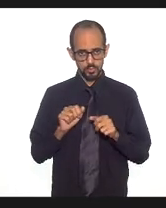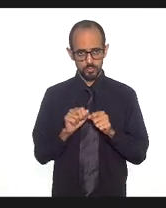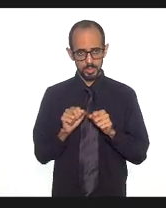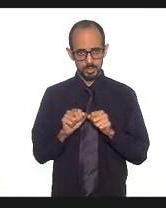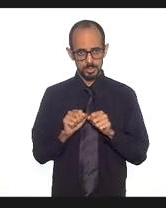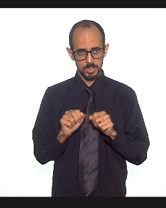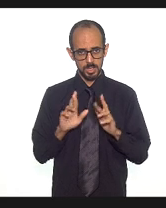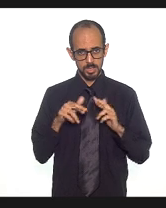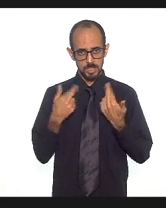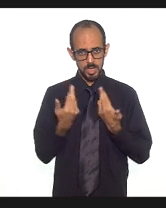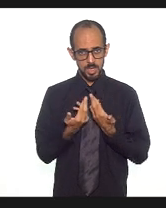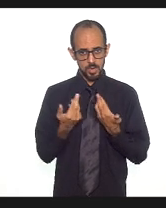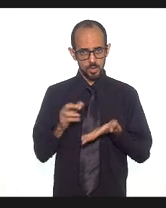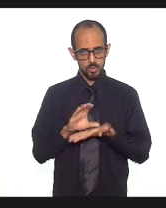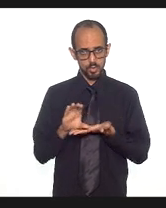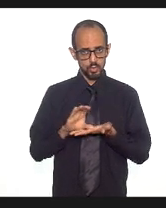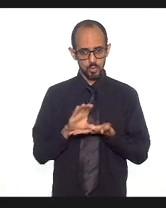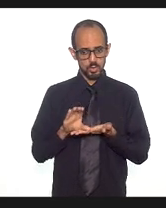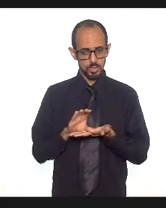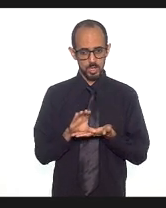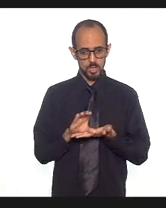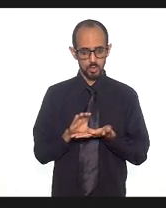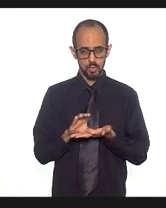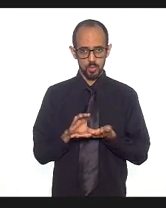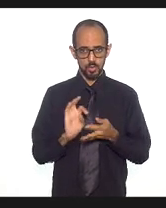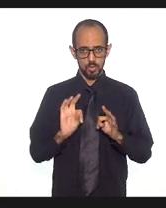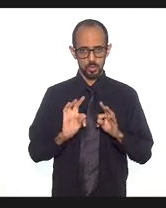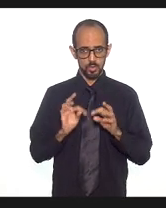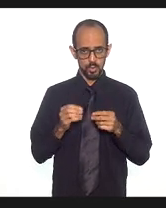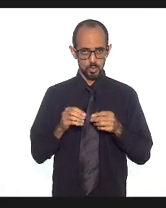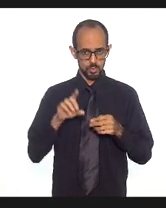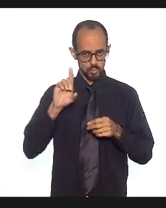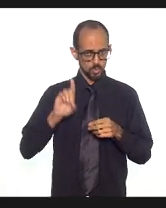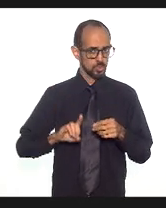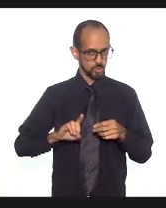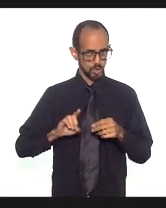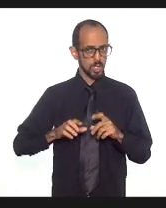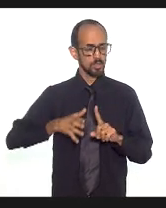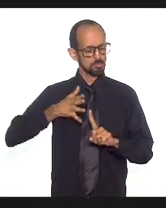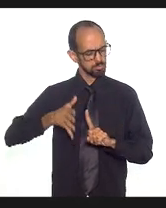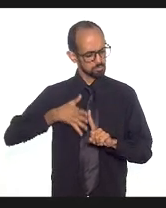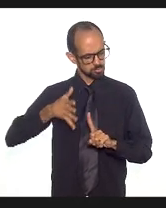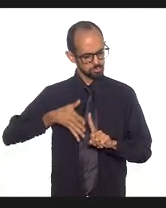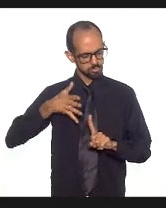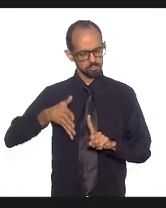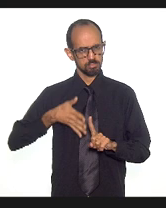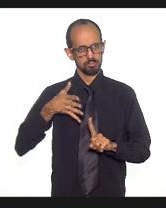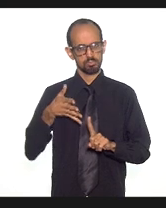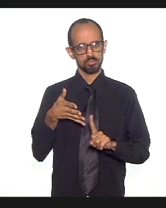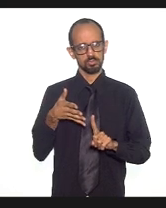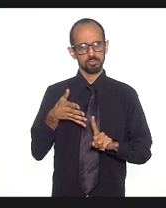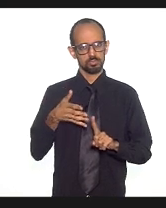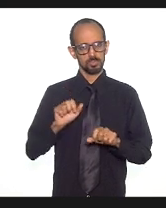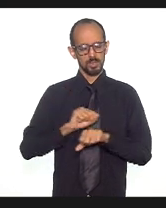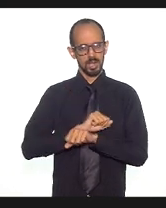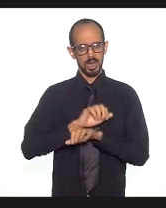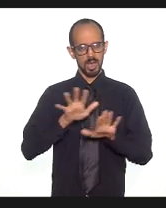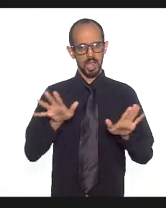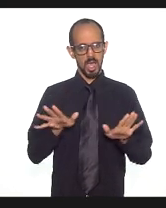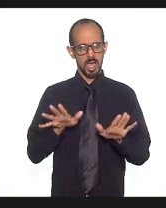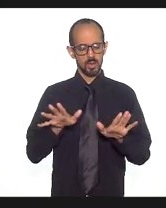de reunião desse conselho, e com todos com direito à palavra, né, com um diálogo franco,